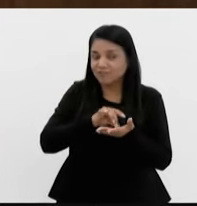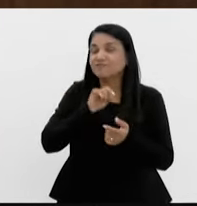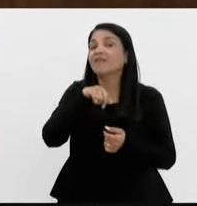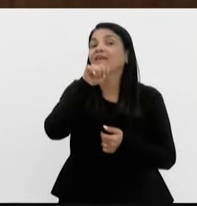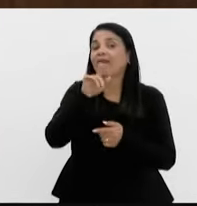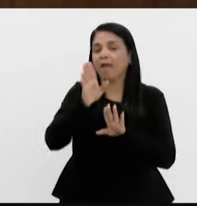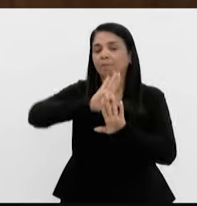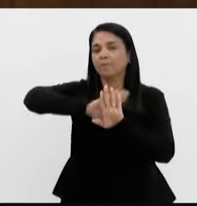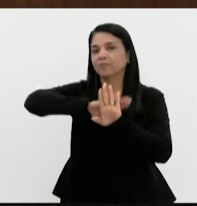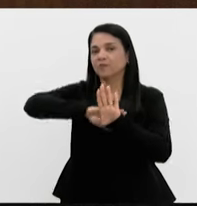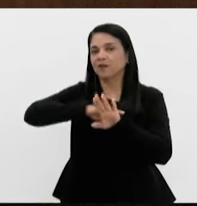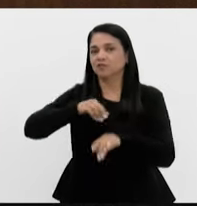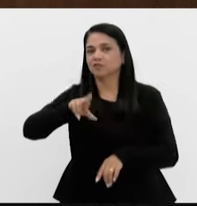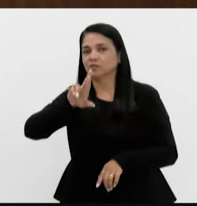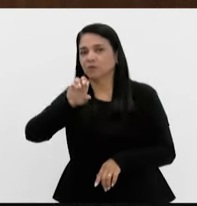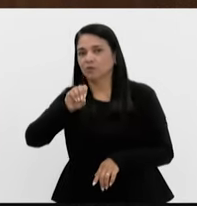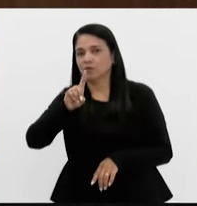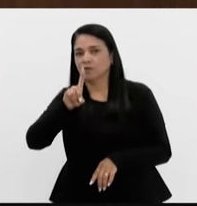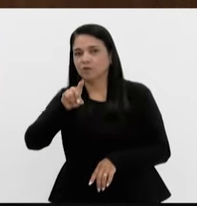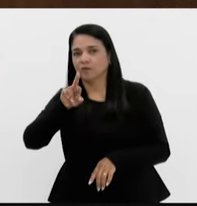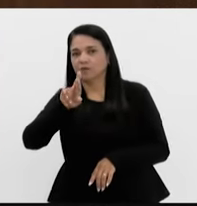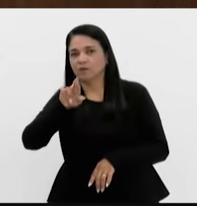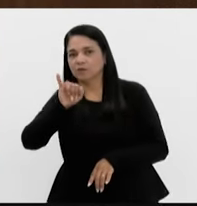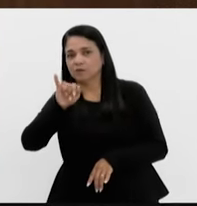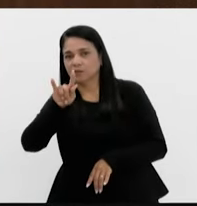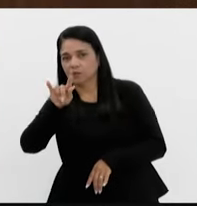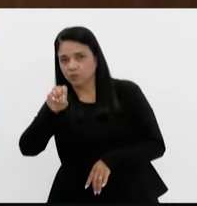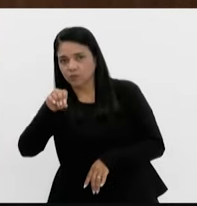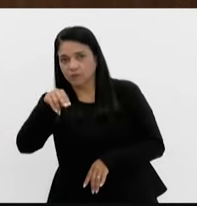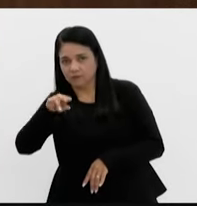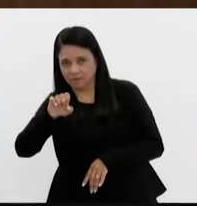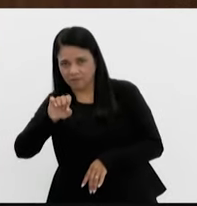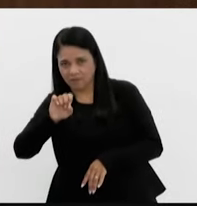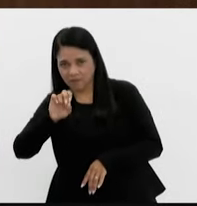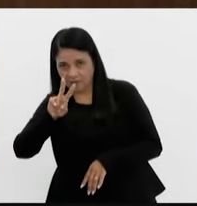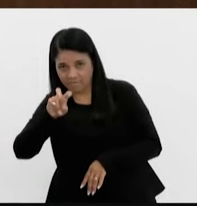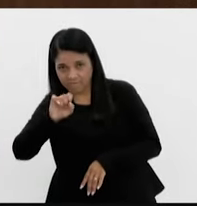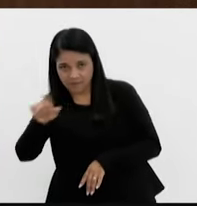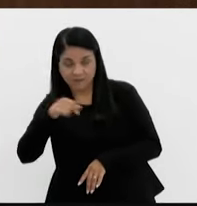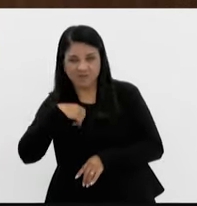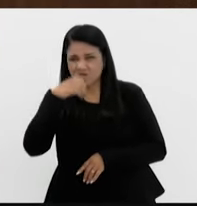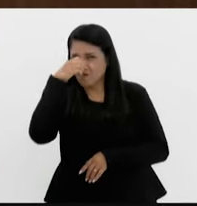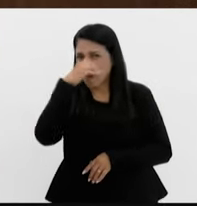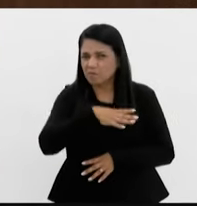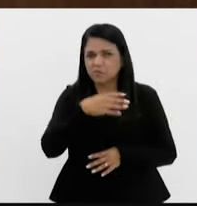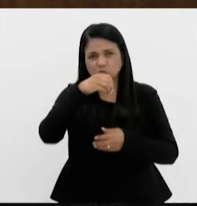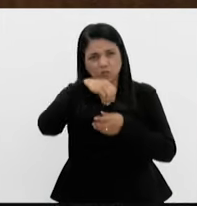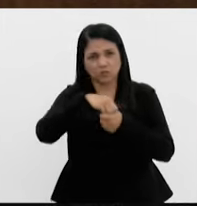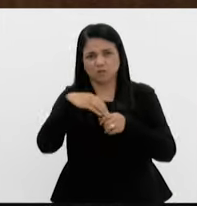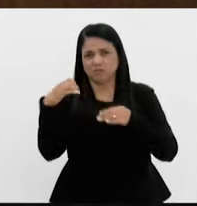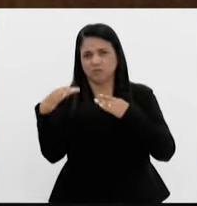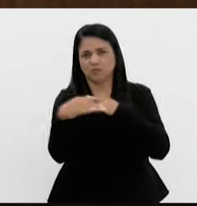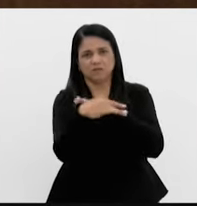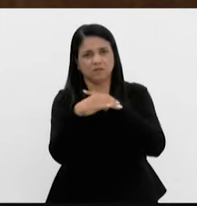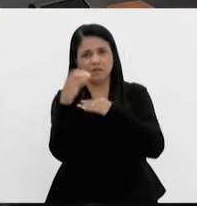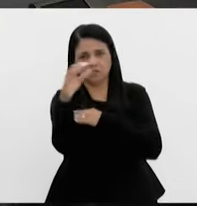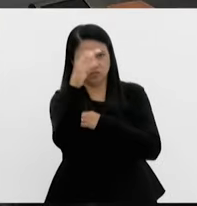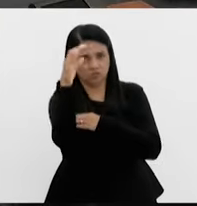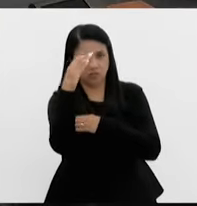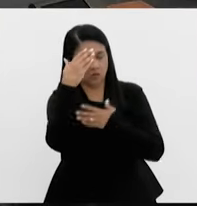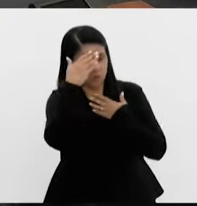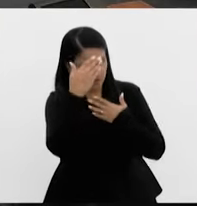chama um verdadeiro absurdo O que estão fazendo dentro daquela cidade muito obrigado senhor